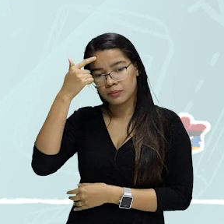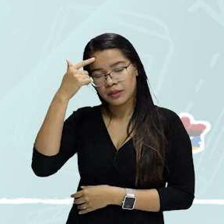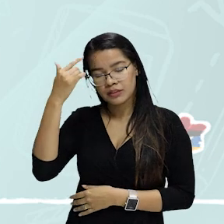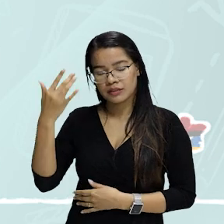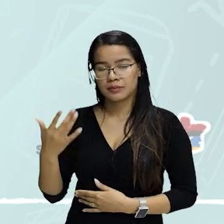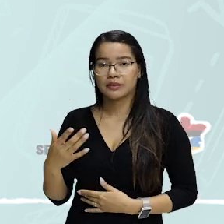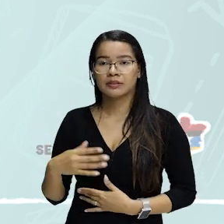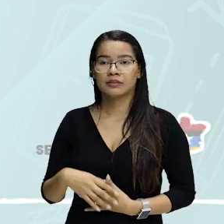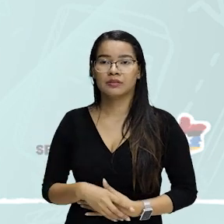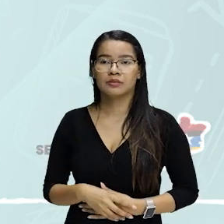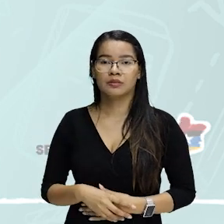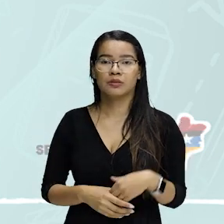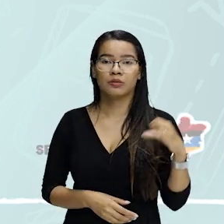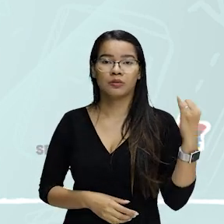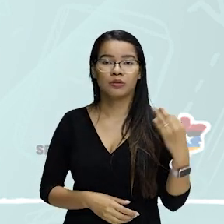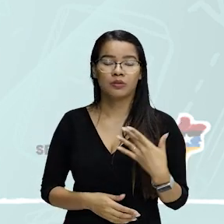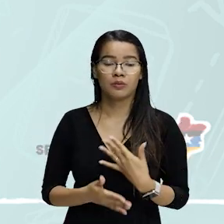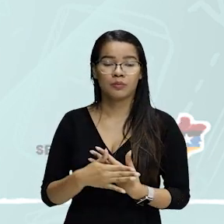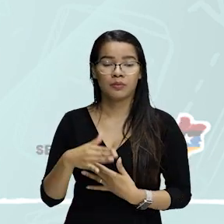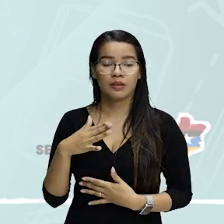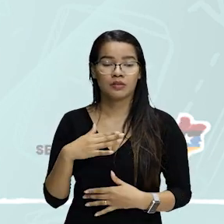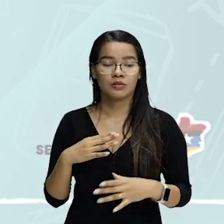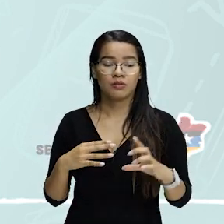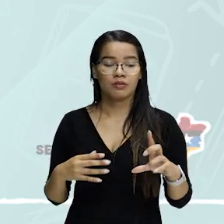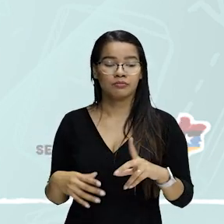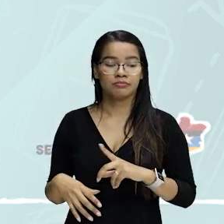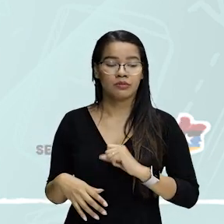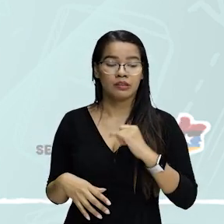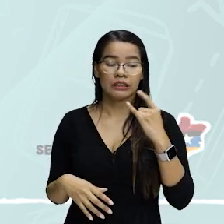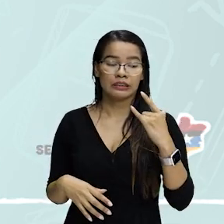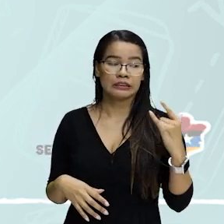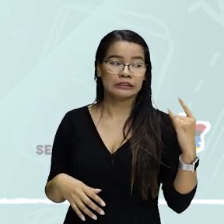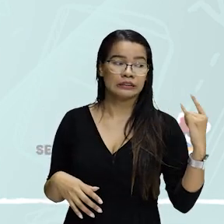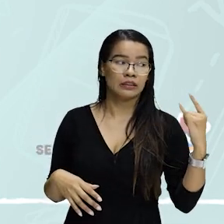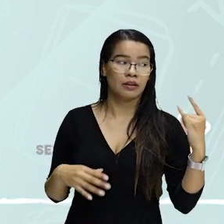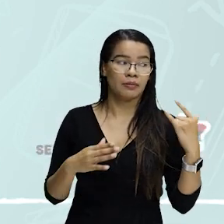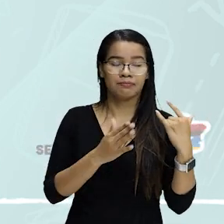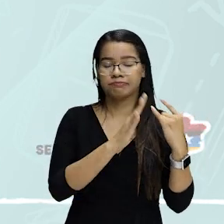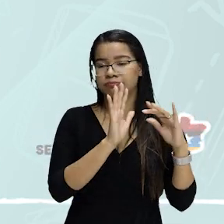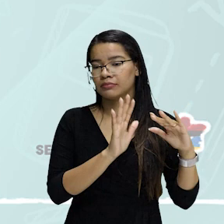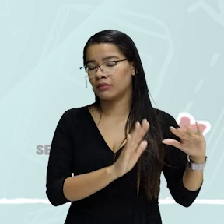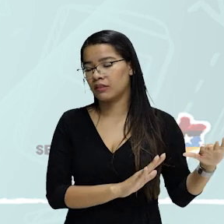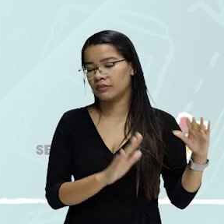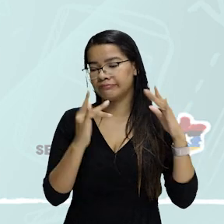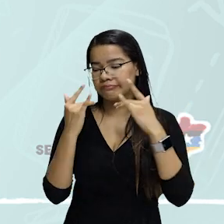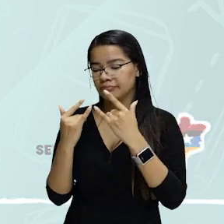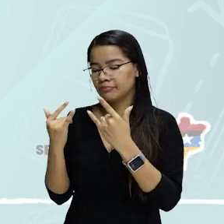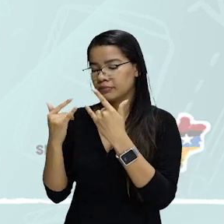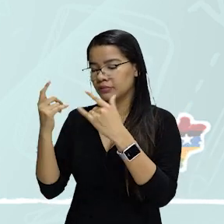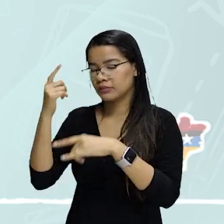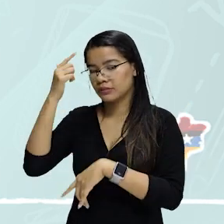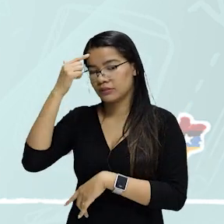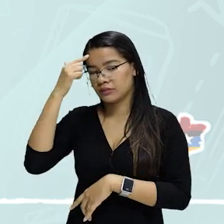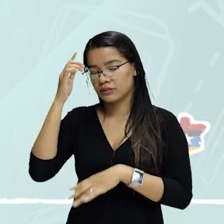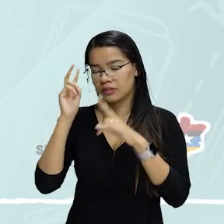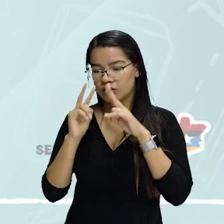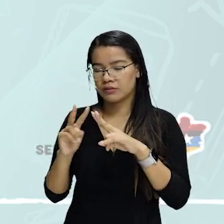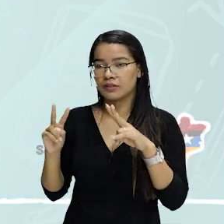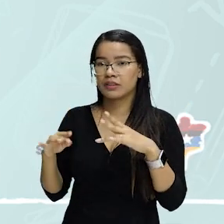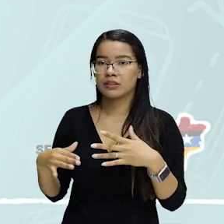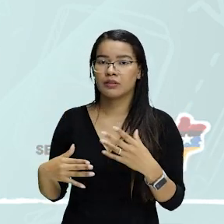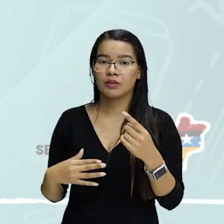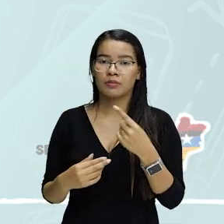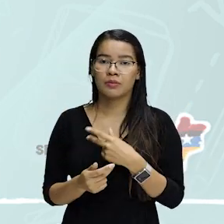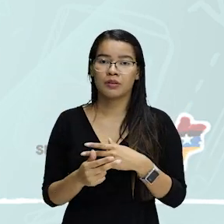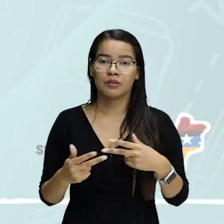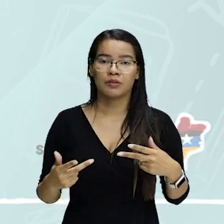o amor seja encantador, mais ele se encanta o pensamento, a sua visão. Então, é uma